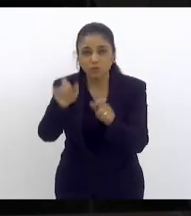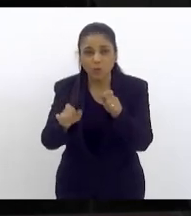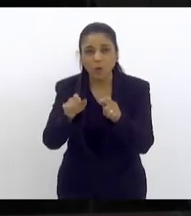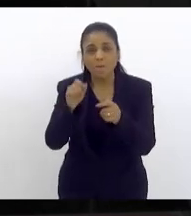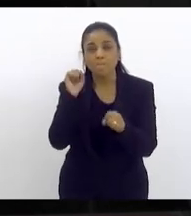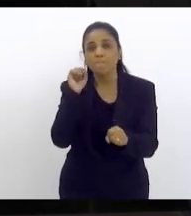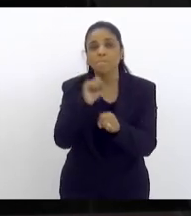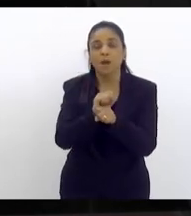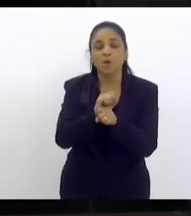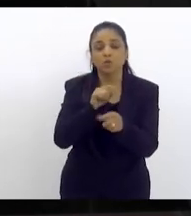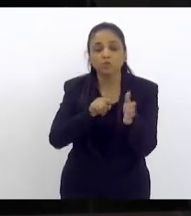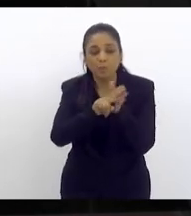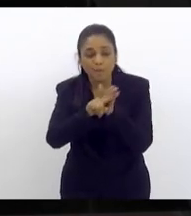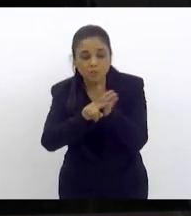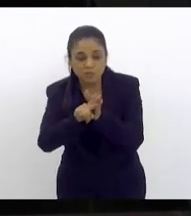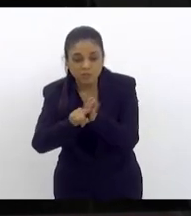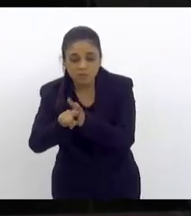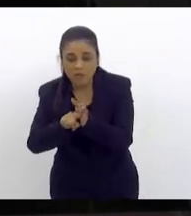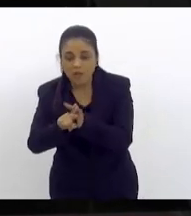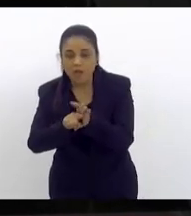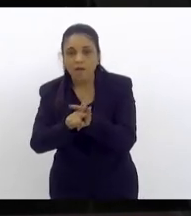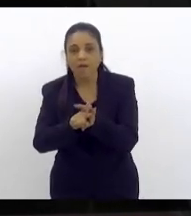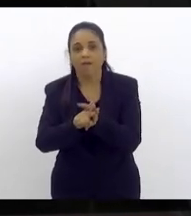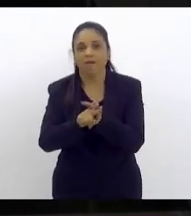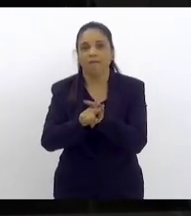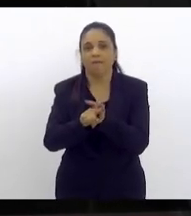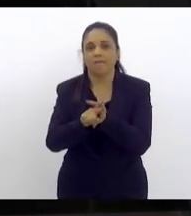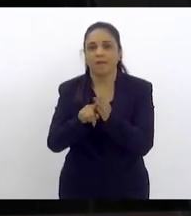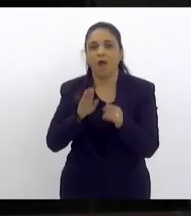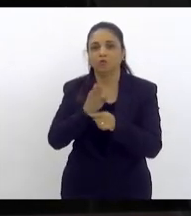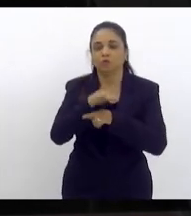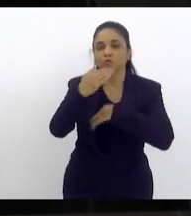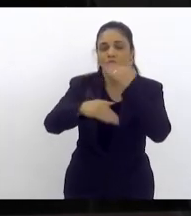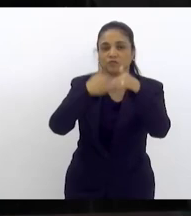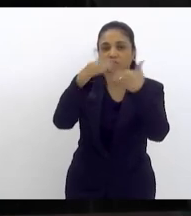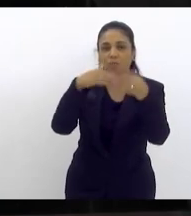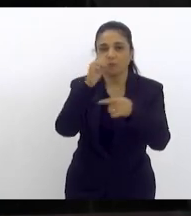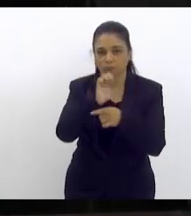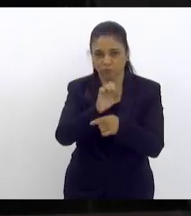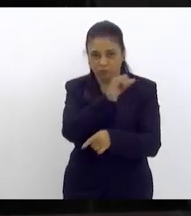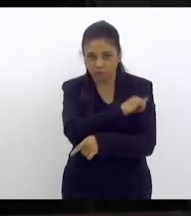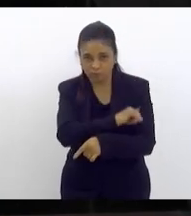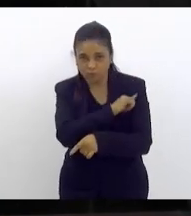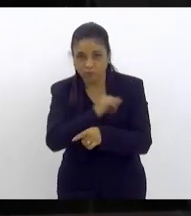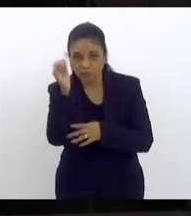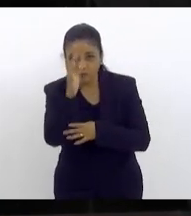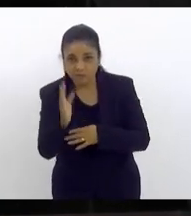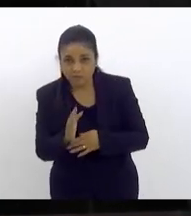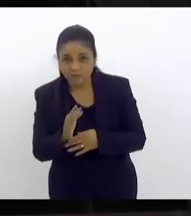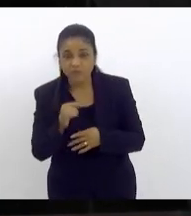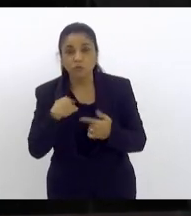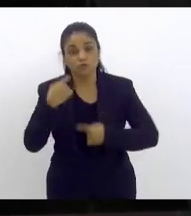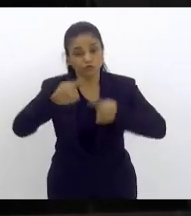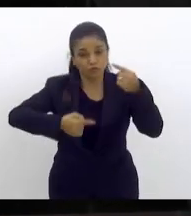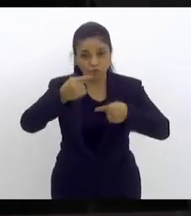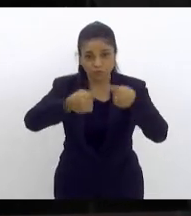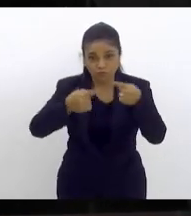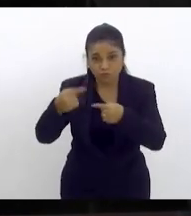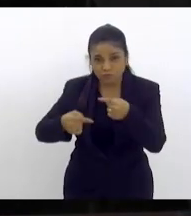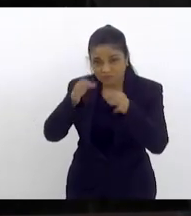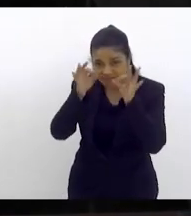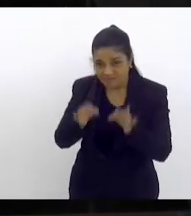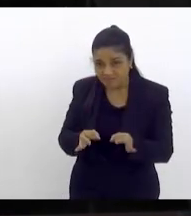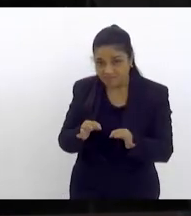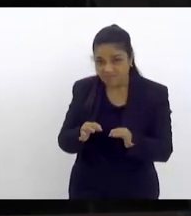de pesquisar para os nossos movimentos porque ele acabou fazendo a universidade num período dele então quando a gente discute de forma séria para além